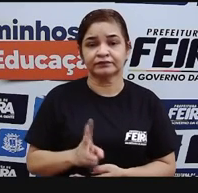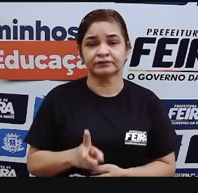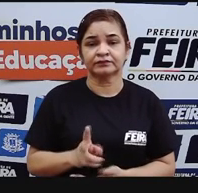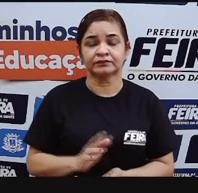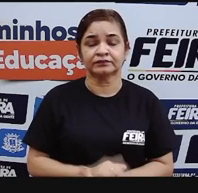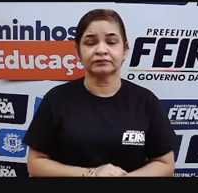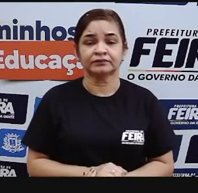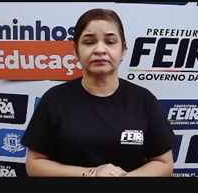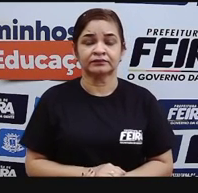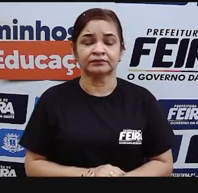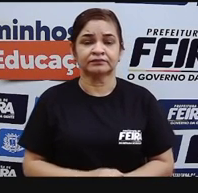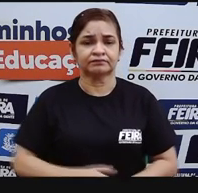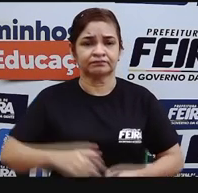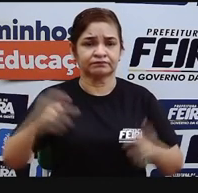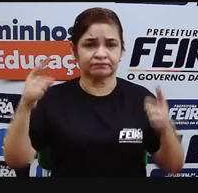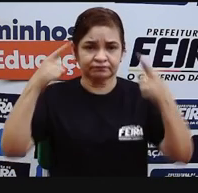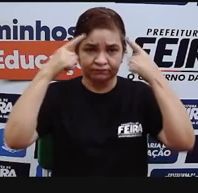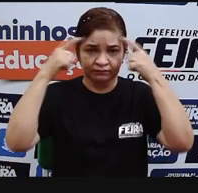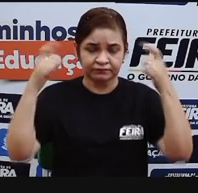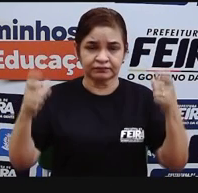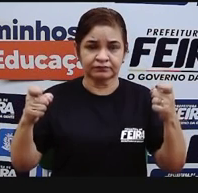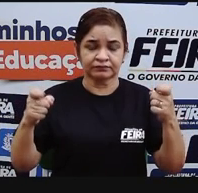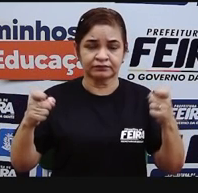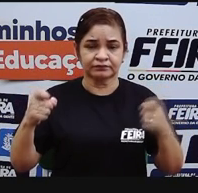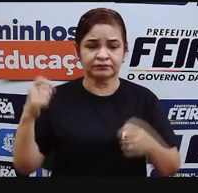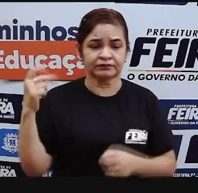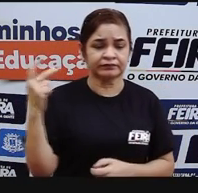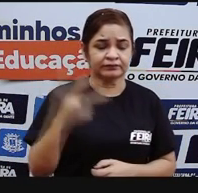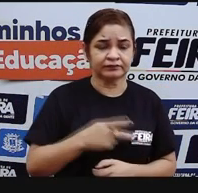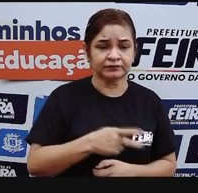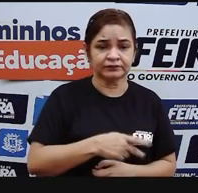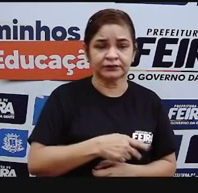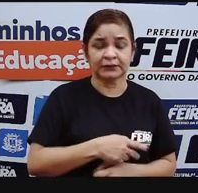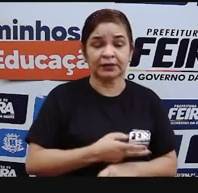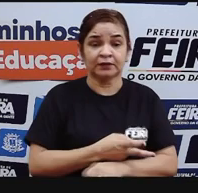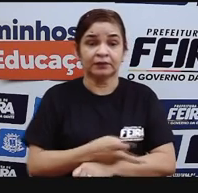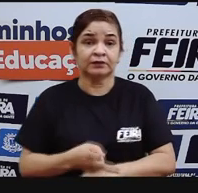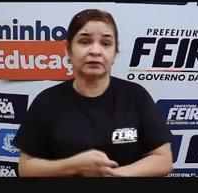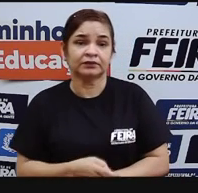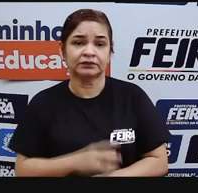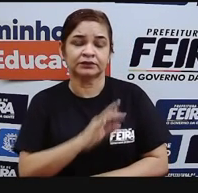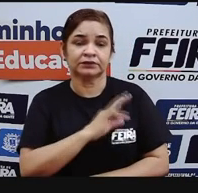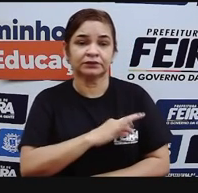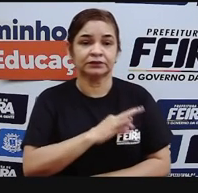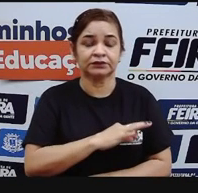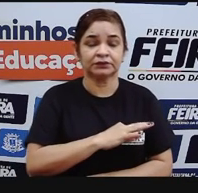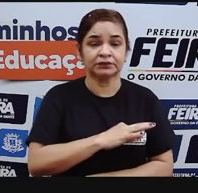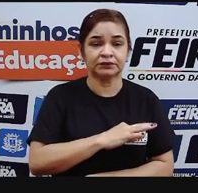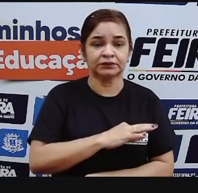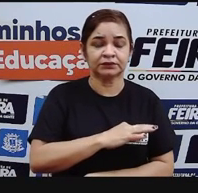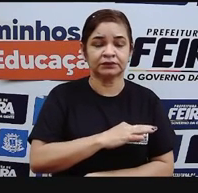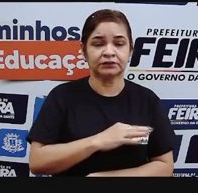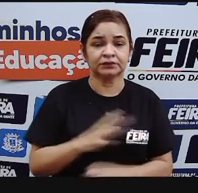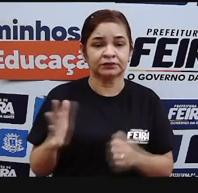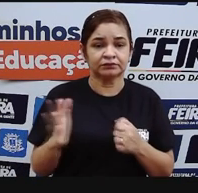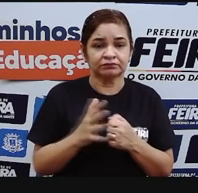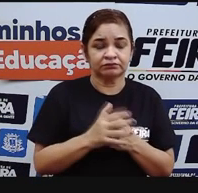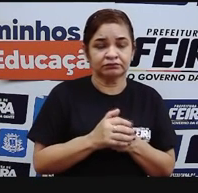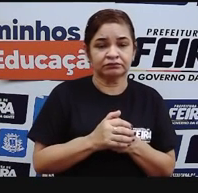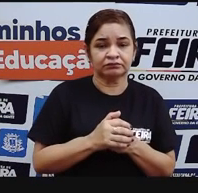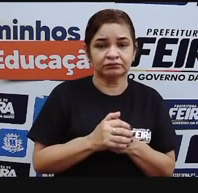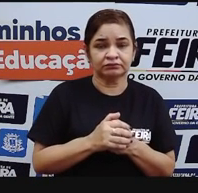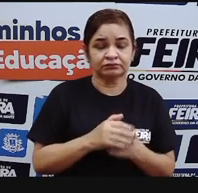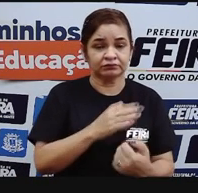Em caso de violência, denuncie, procure os órgãos competentes e proteja-se.